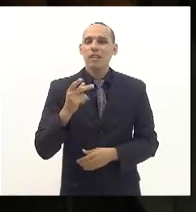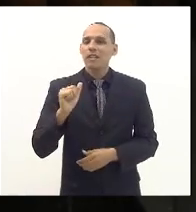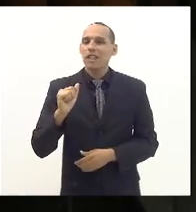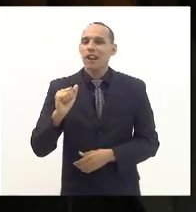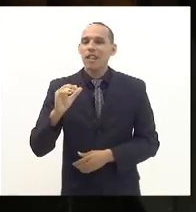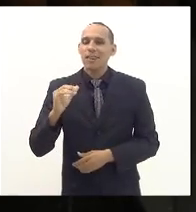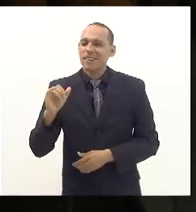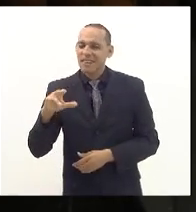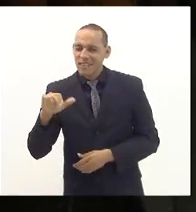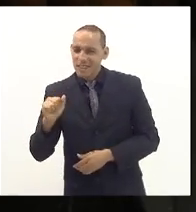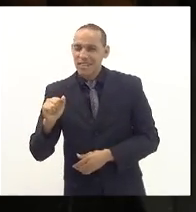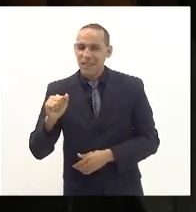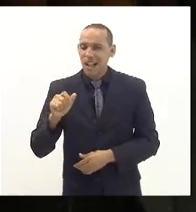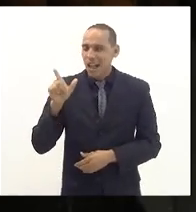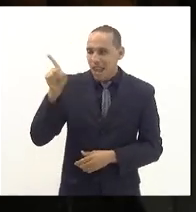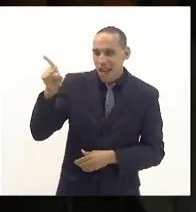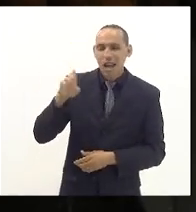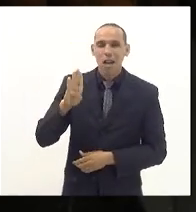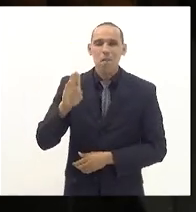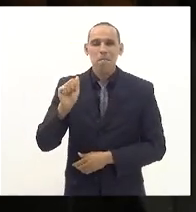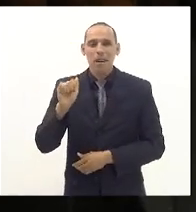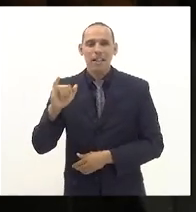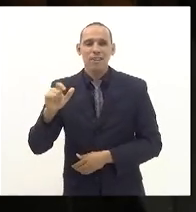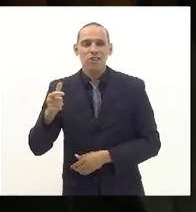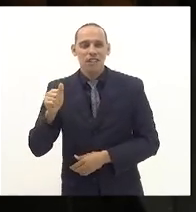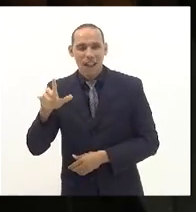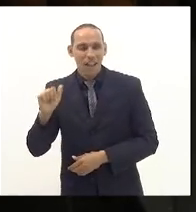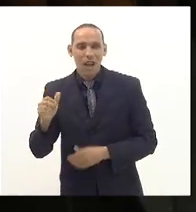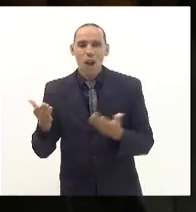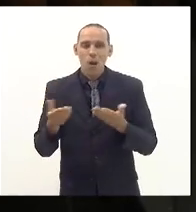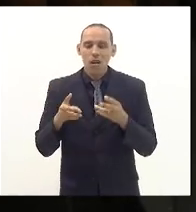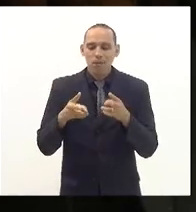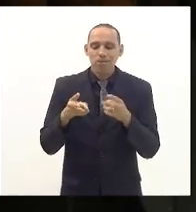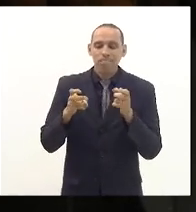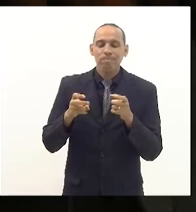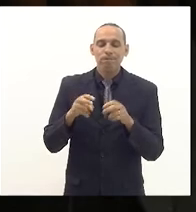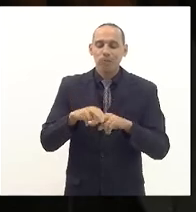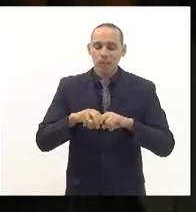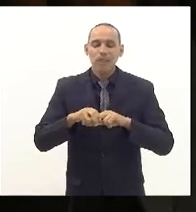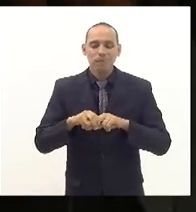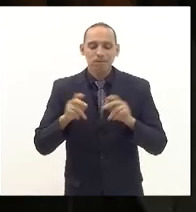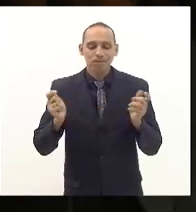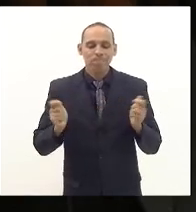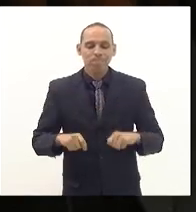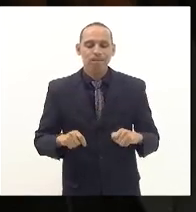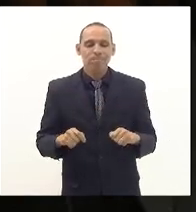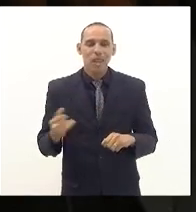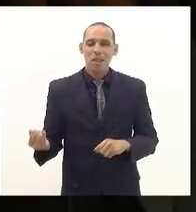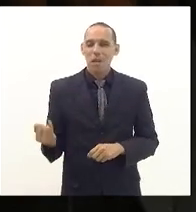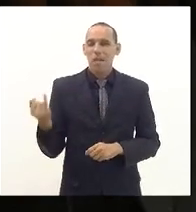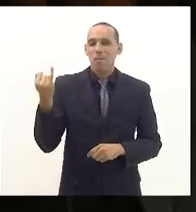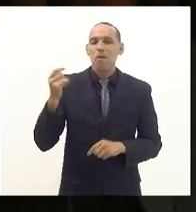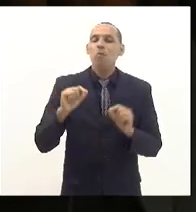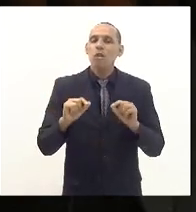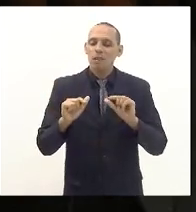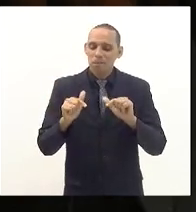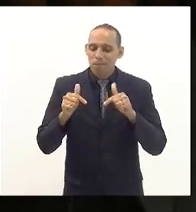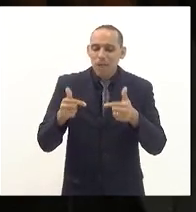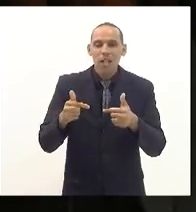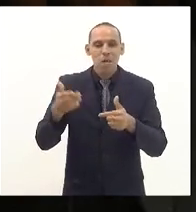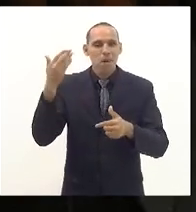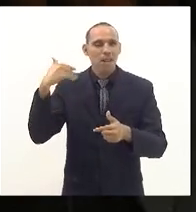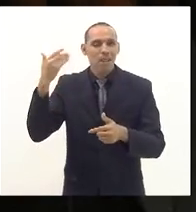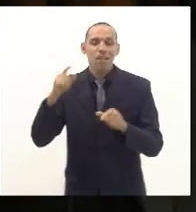um pouco mais de referência e de percepção do motivo e da importância dessa atuação